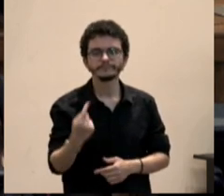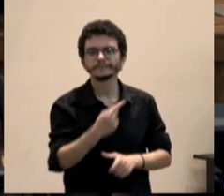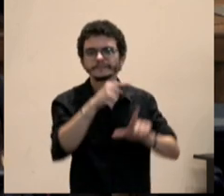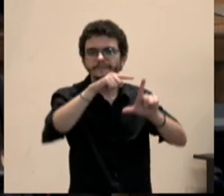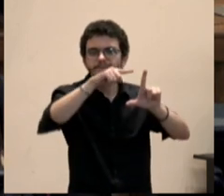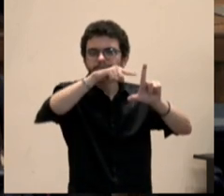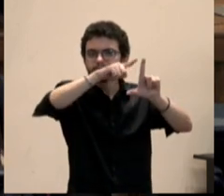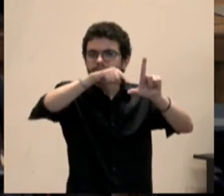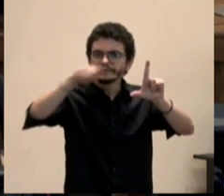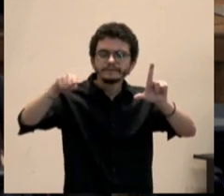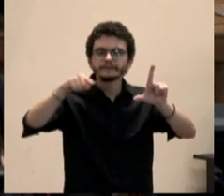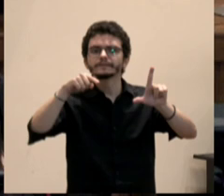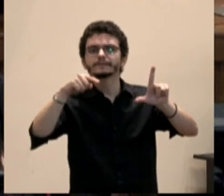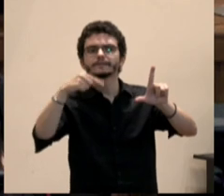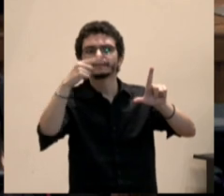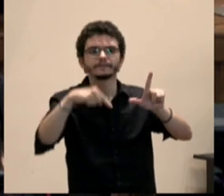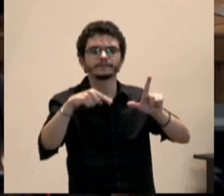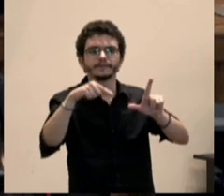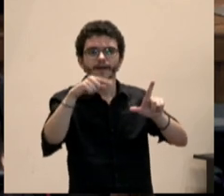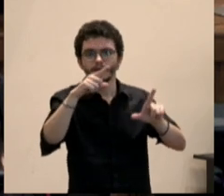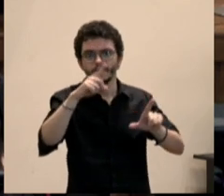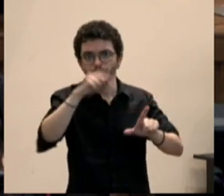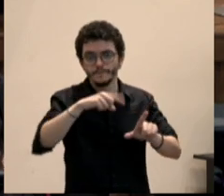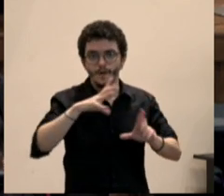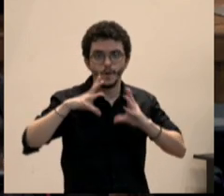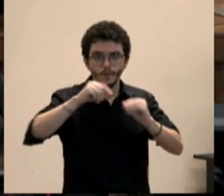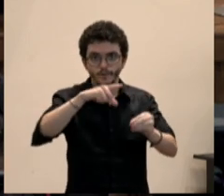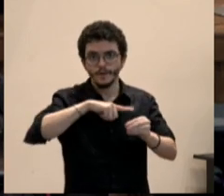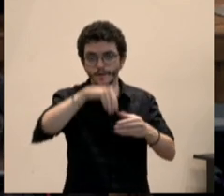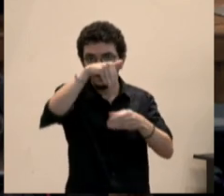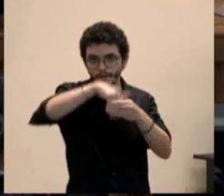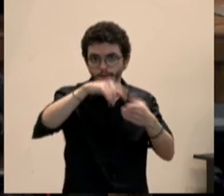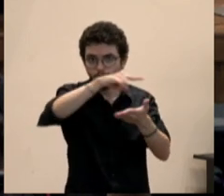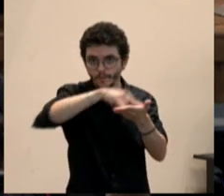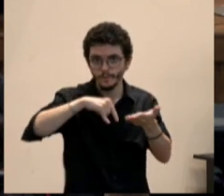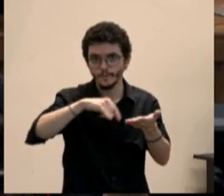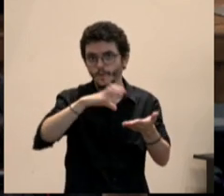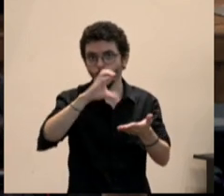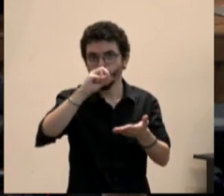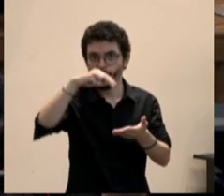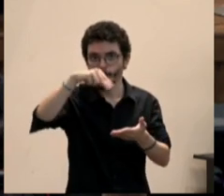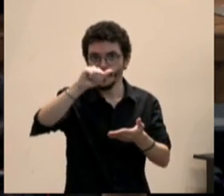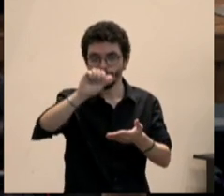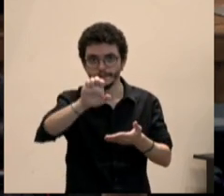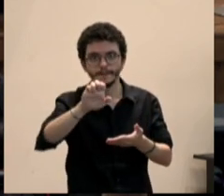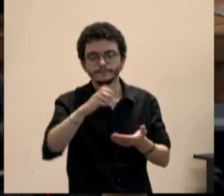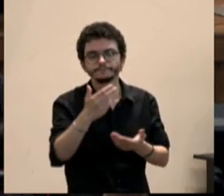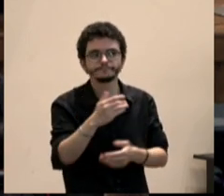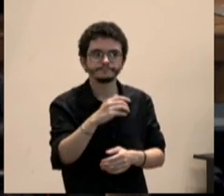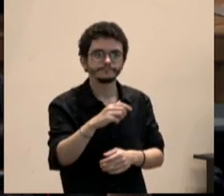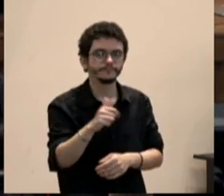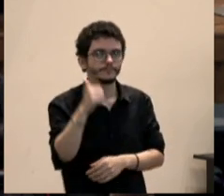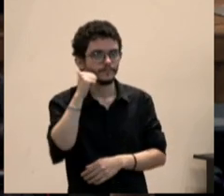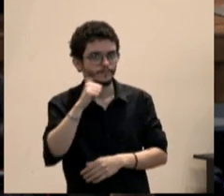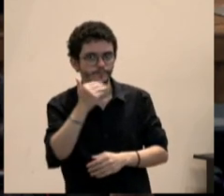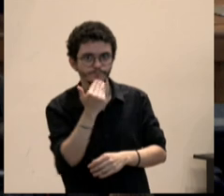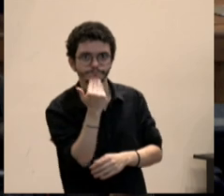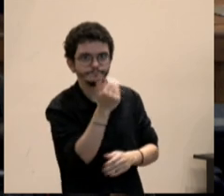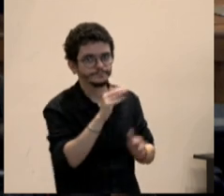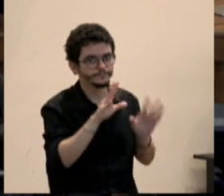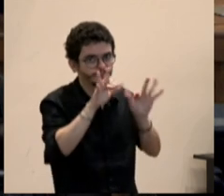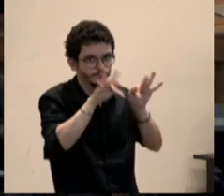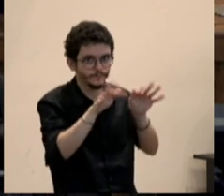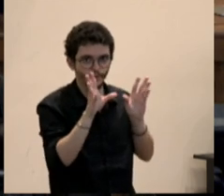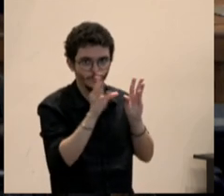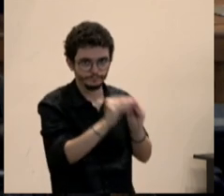lá do documento da CONAIE. Professor, né? Eu vou ter que pedir para concluir. Não, isso aqui é a última. Só para vocês darem uma